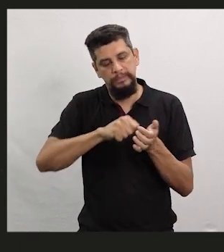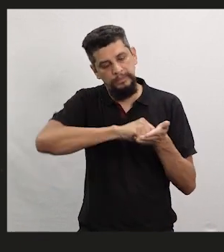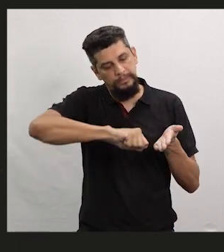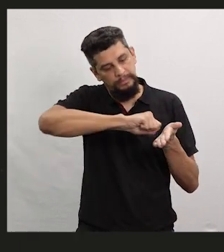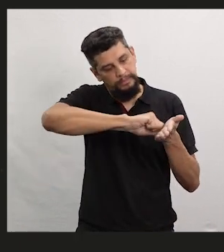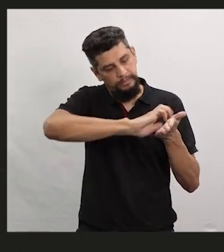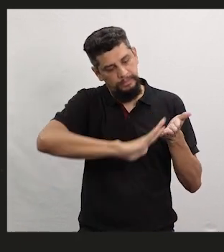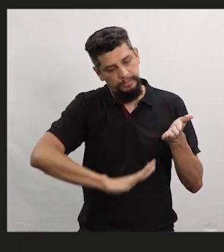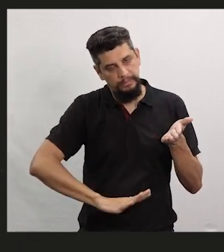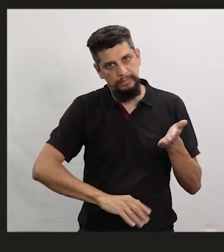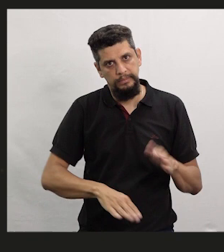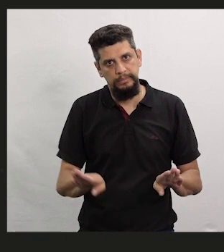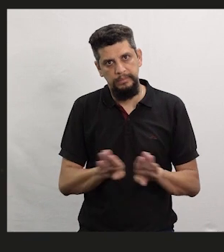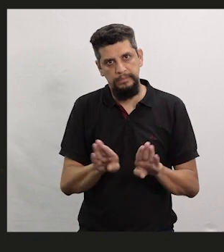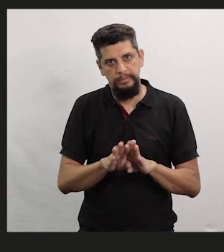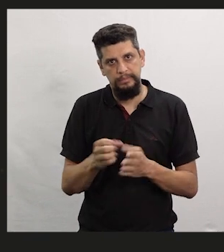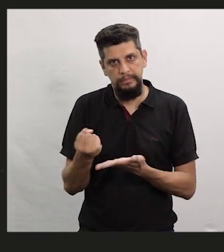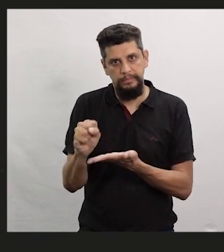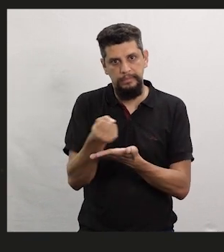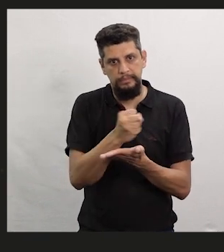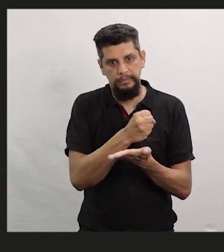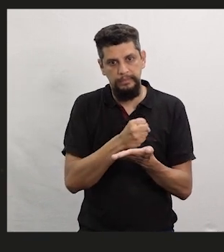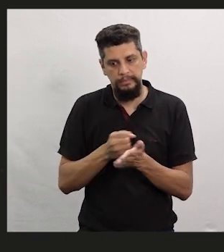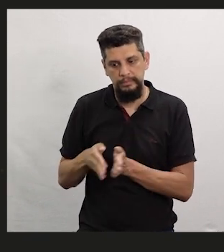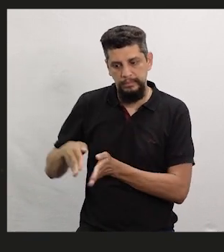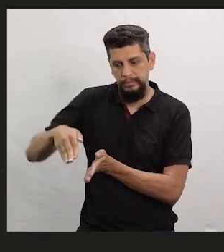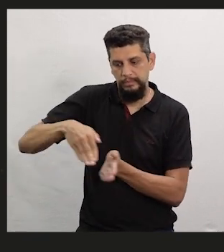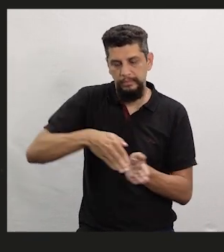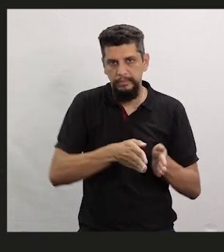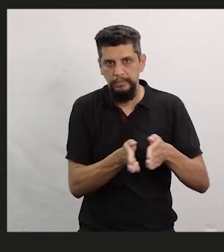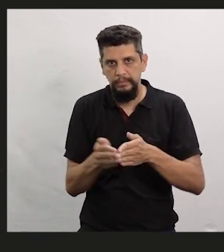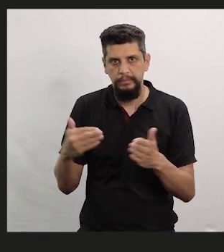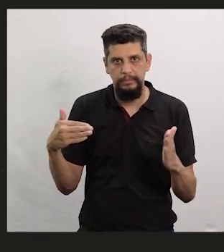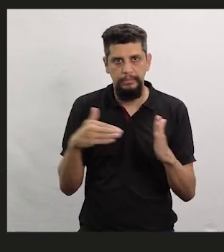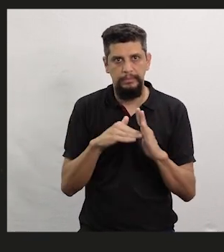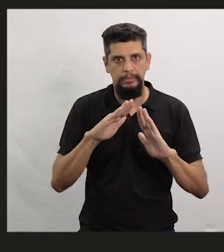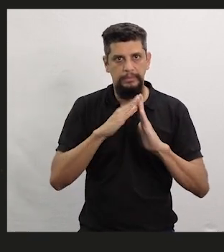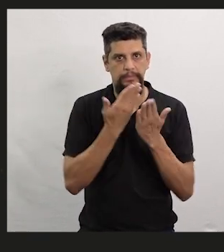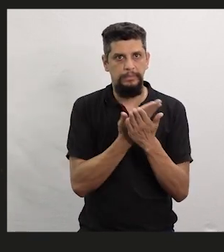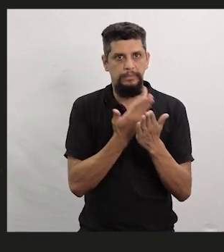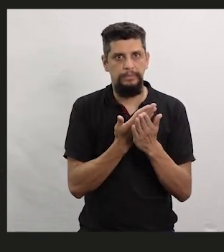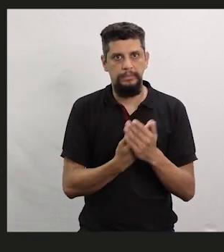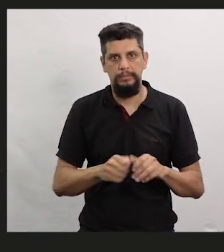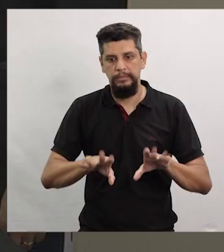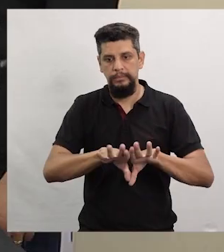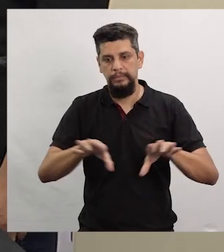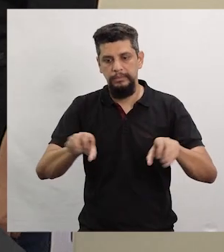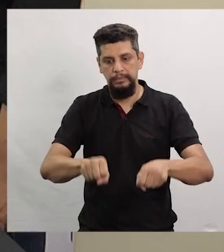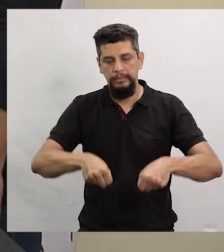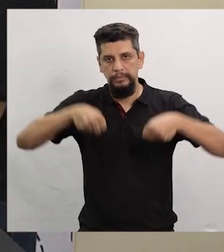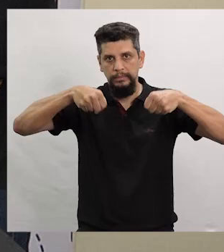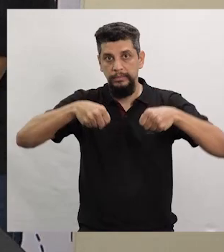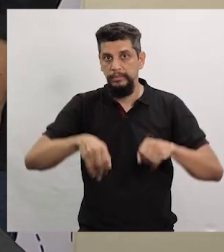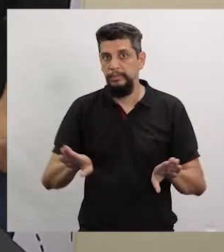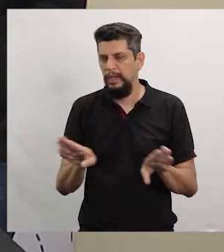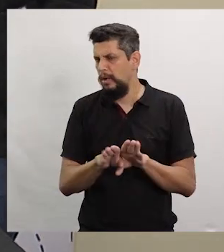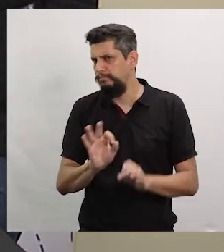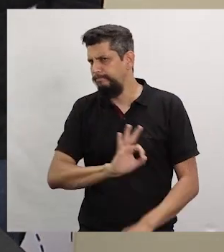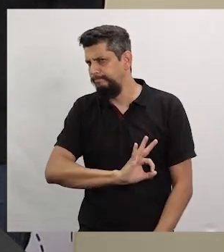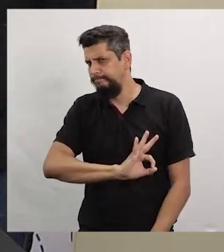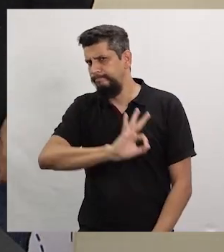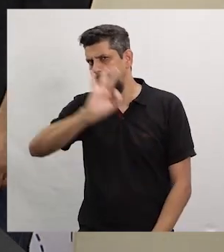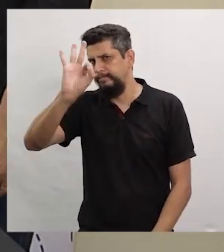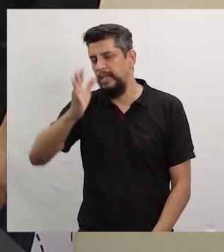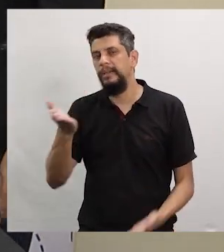atividade o jogo da trilha até a escola e o baú muito bem muito